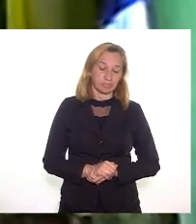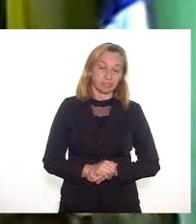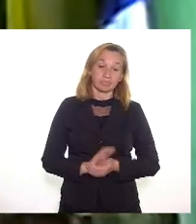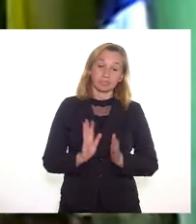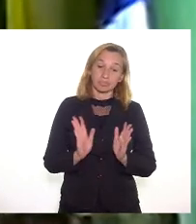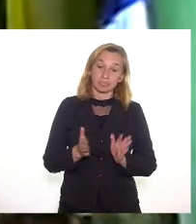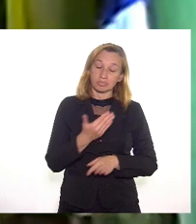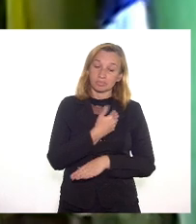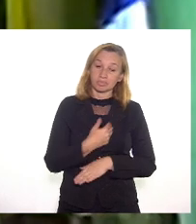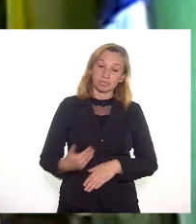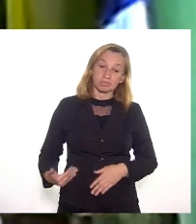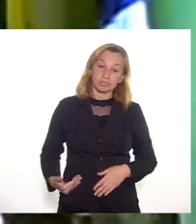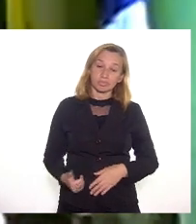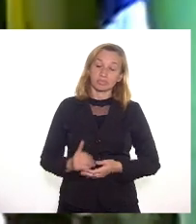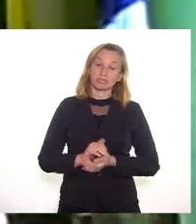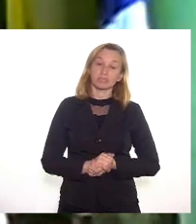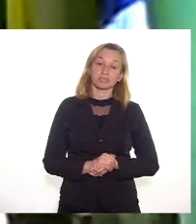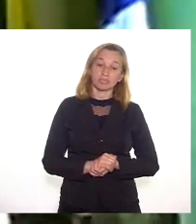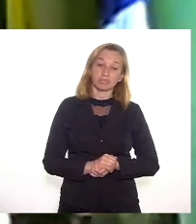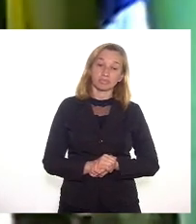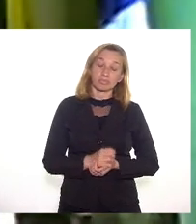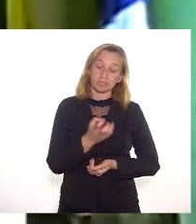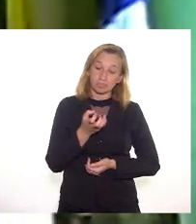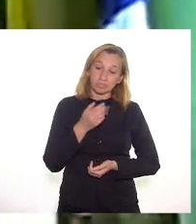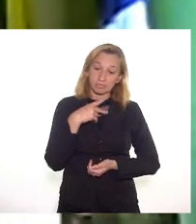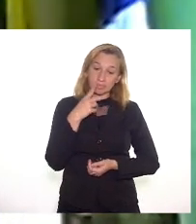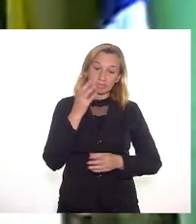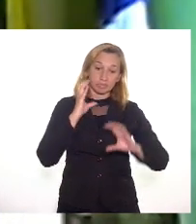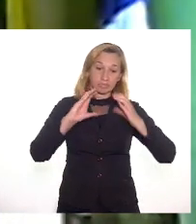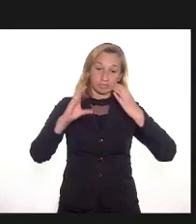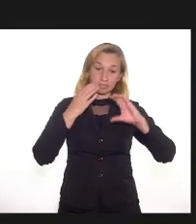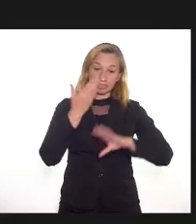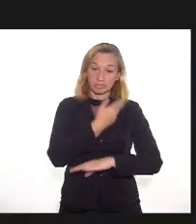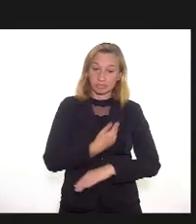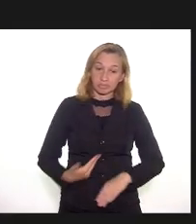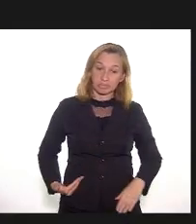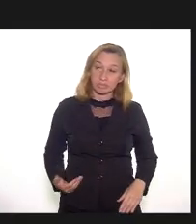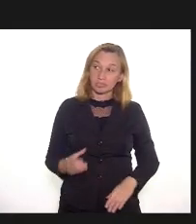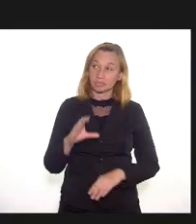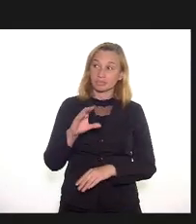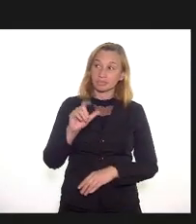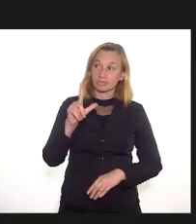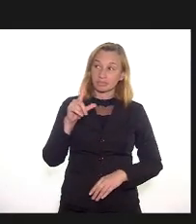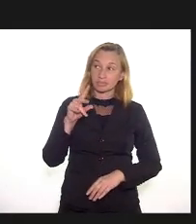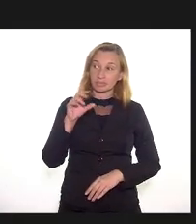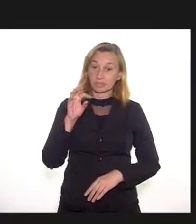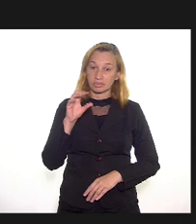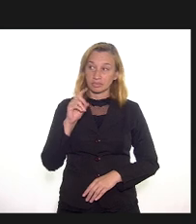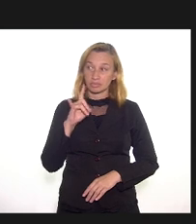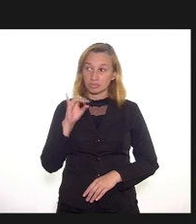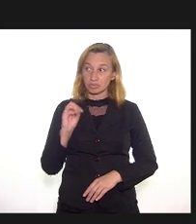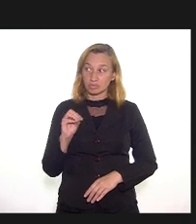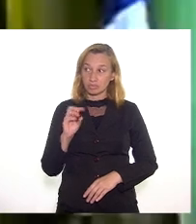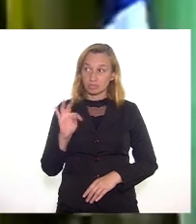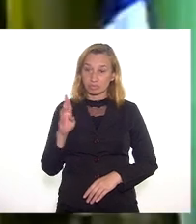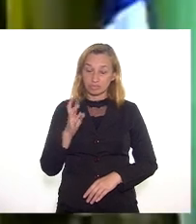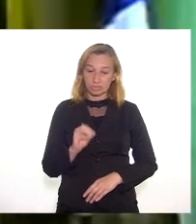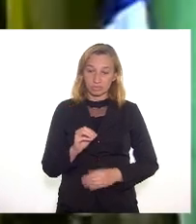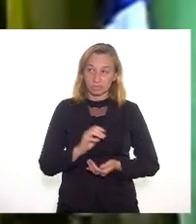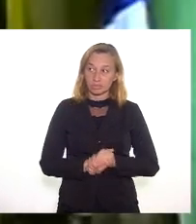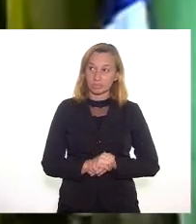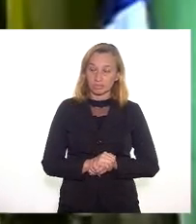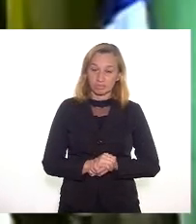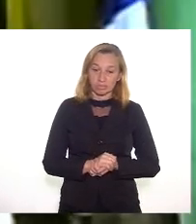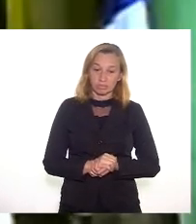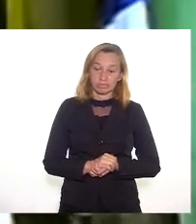governador efetivo, quero dizer que o cantor governador Cláudio Castro, com a mudança que fez em